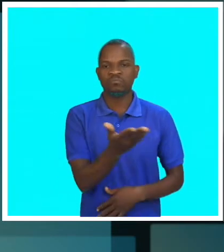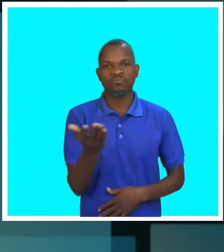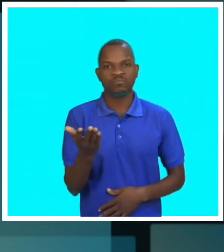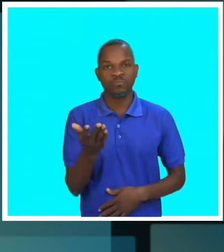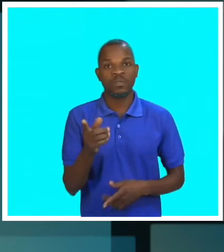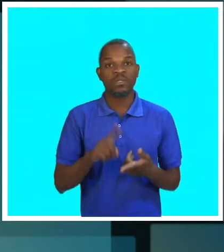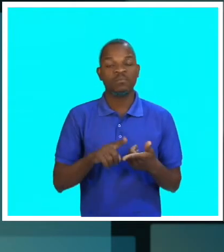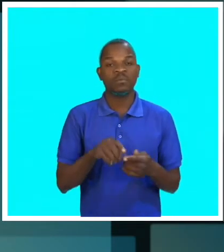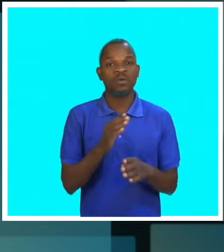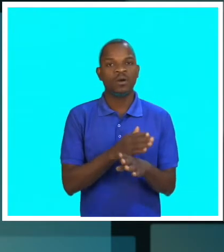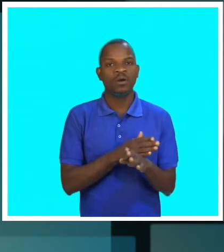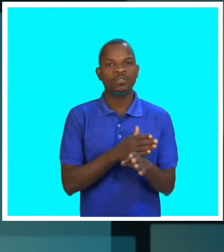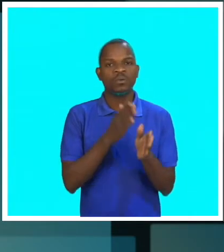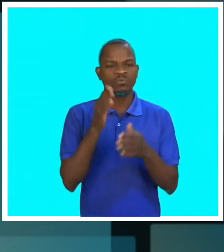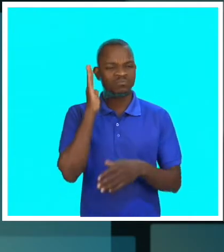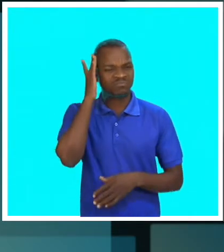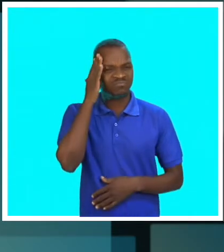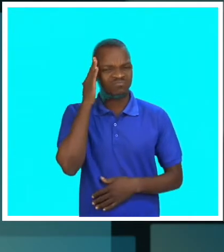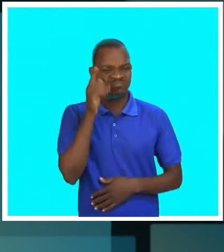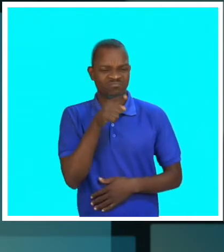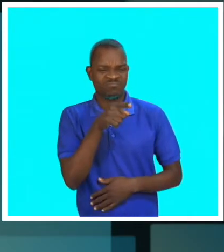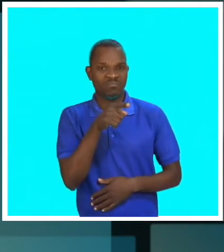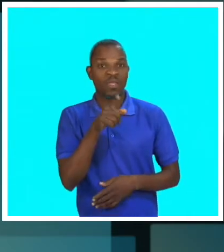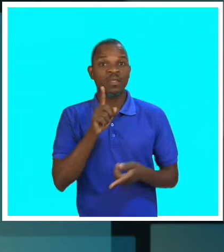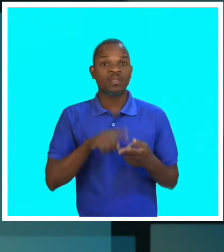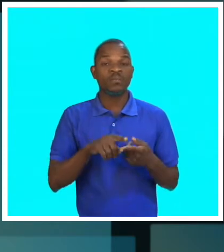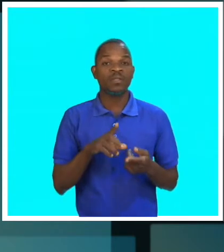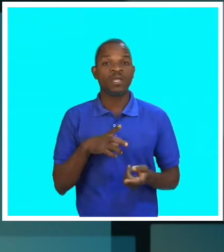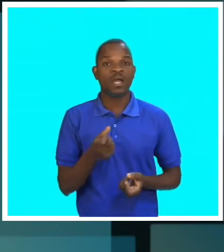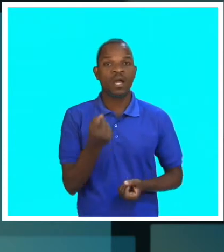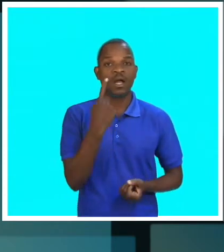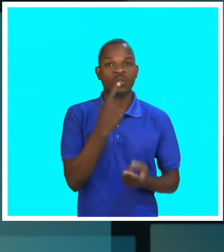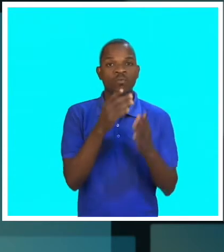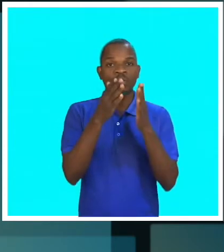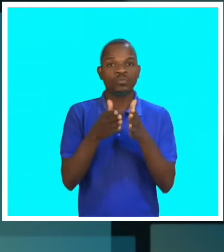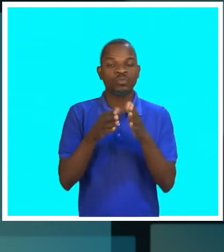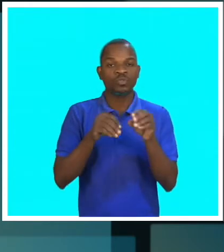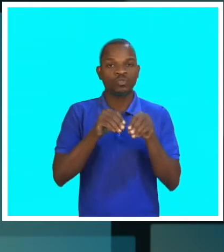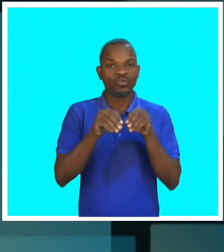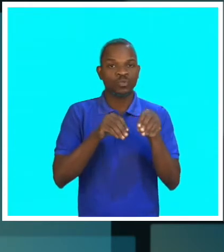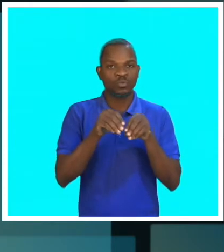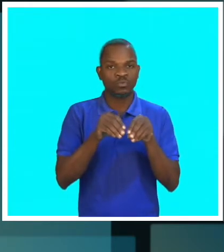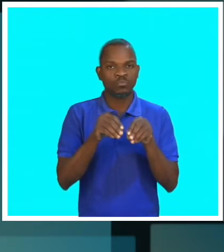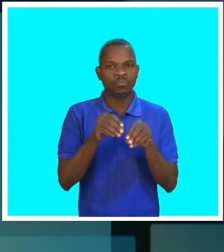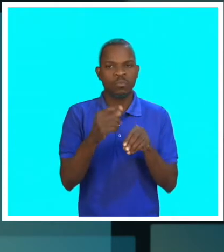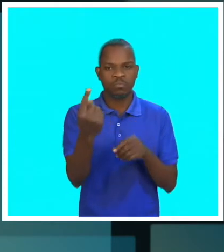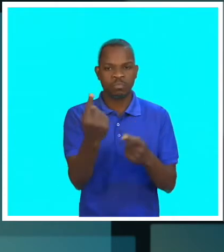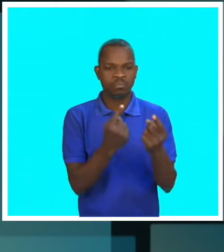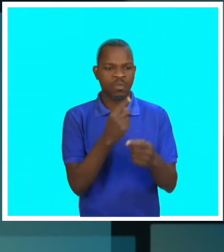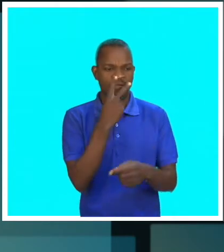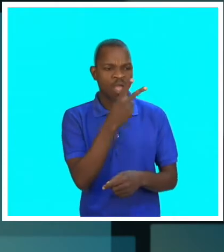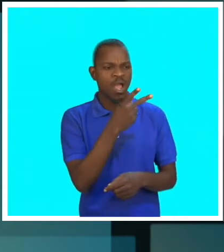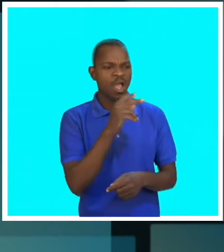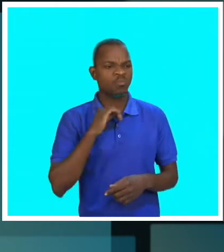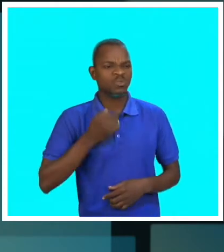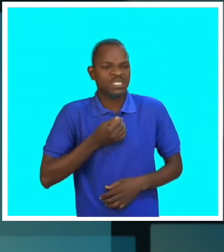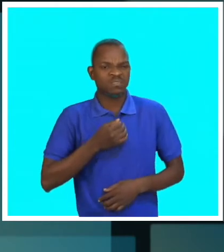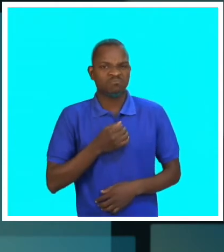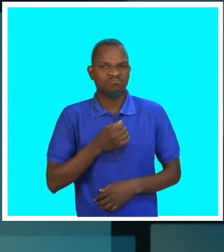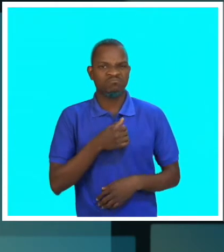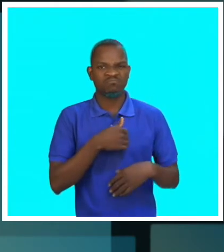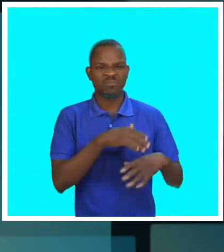família que estão aqui. Então, em algum momento achavam muito estranho os próprios jogadores, os jogadores que eram